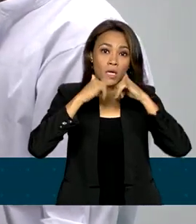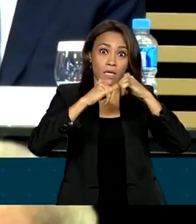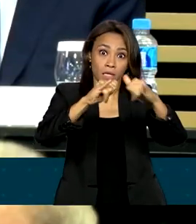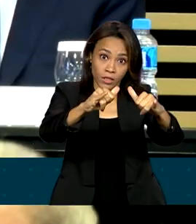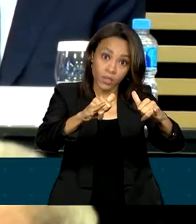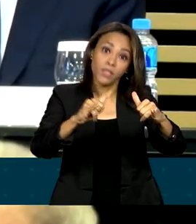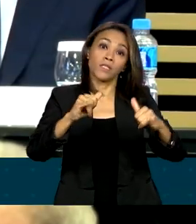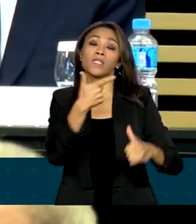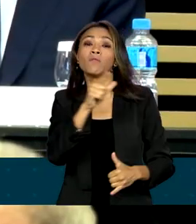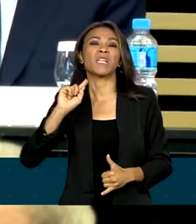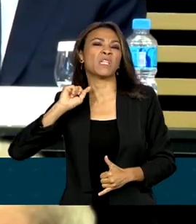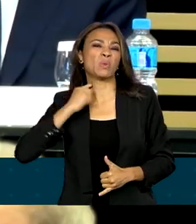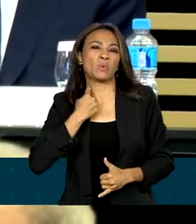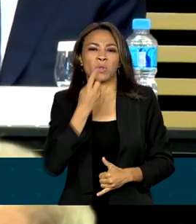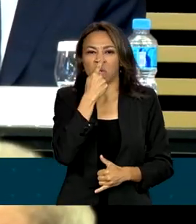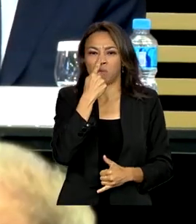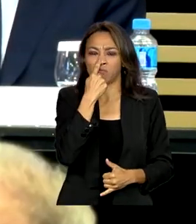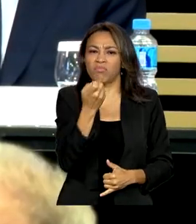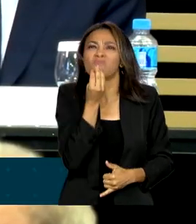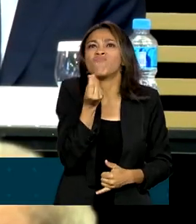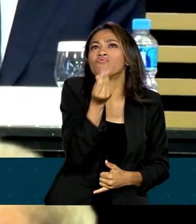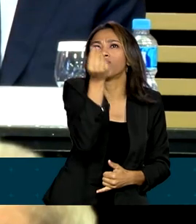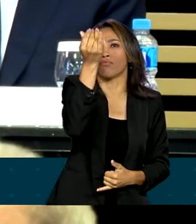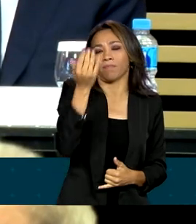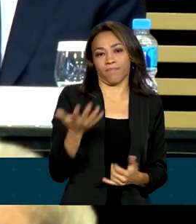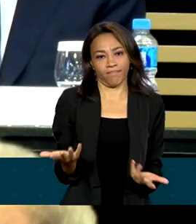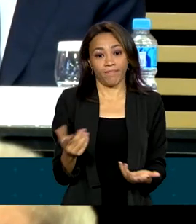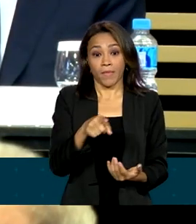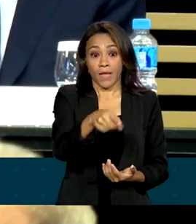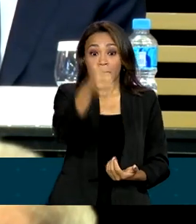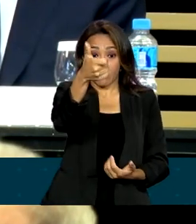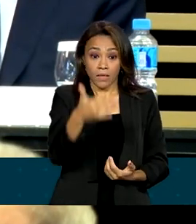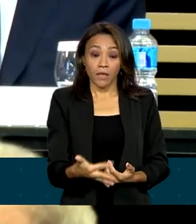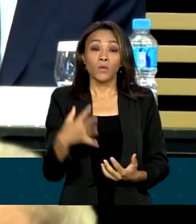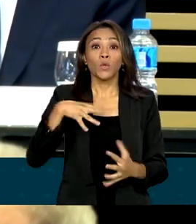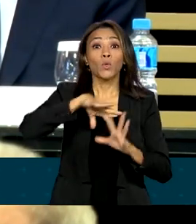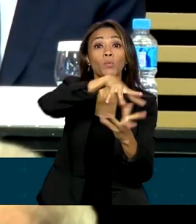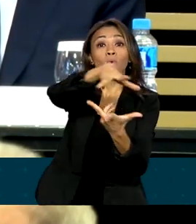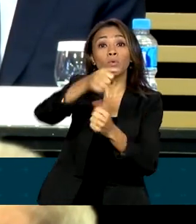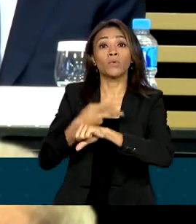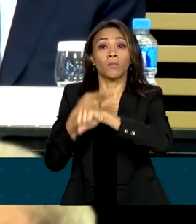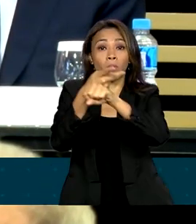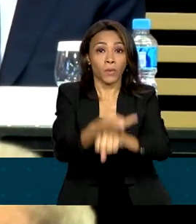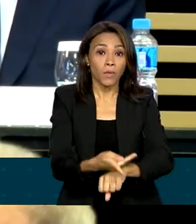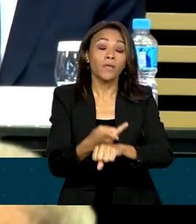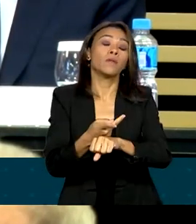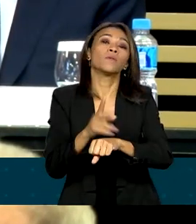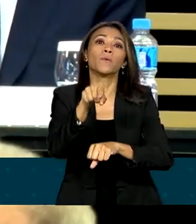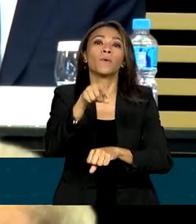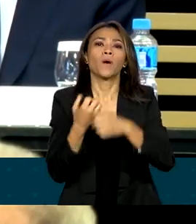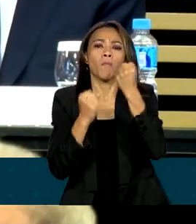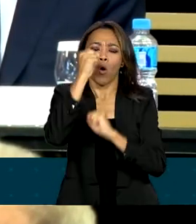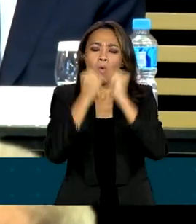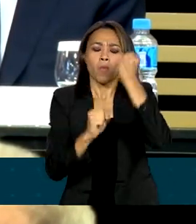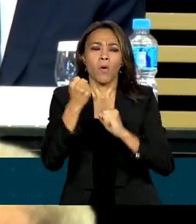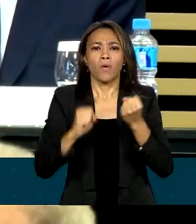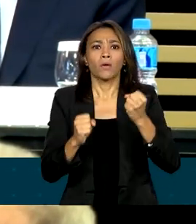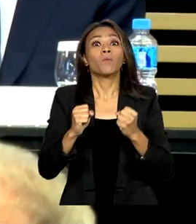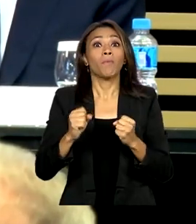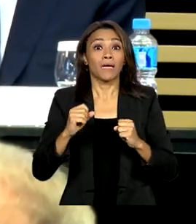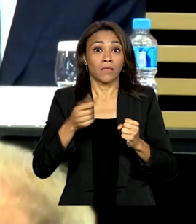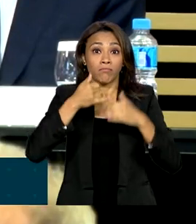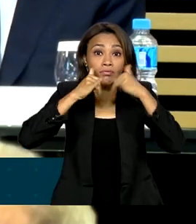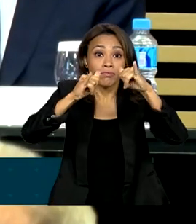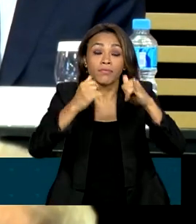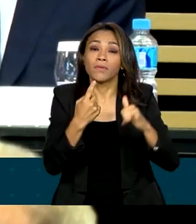energia. O mundo inteiro está em busca de energia limpa. As indústrias estão escolhendo o local para se instalar